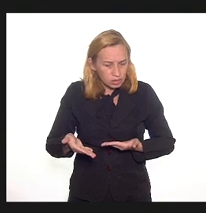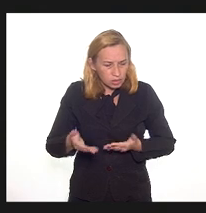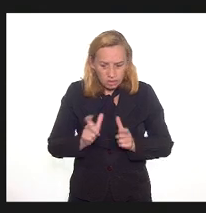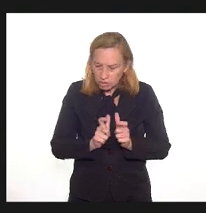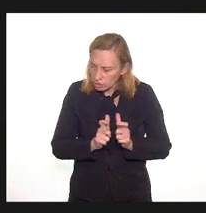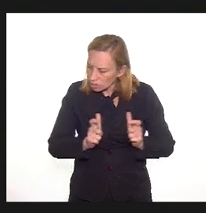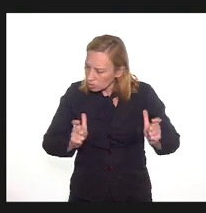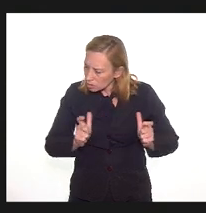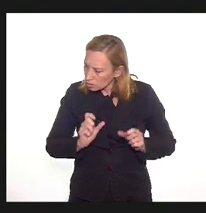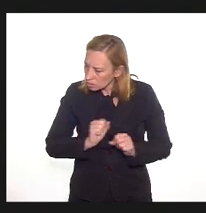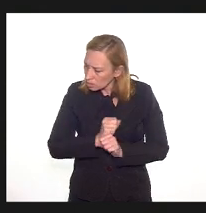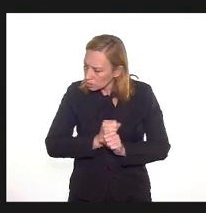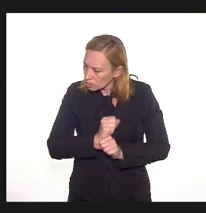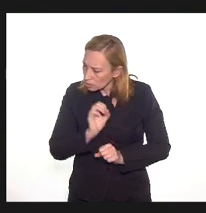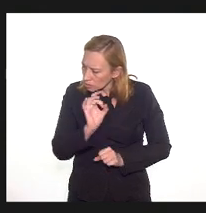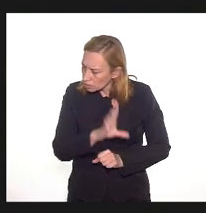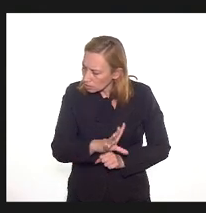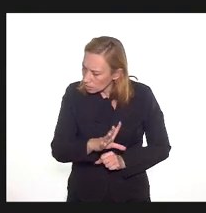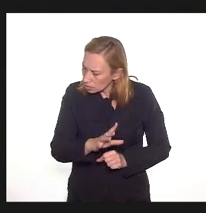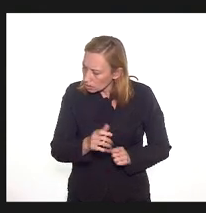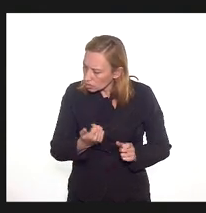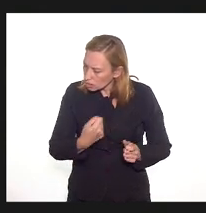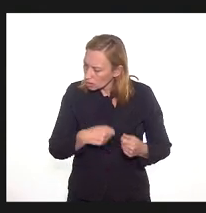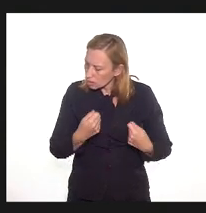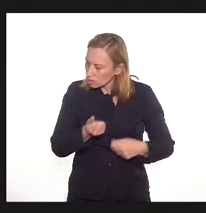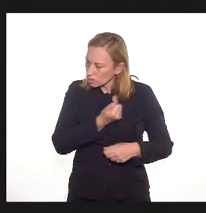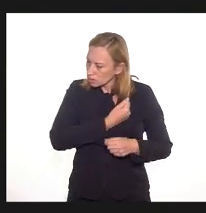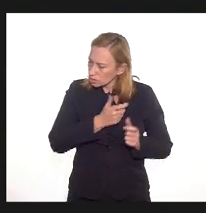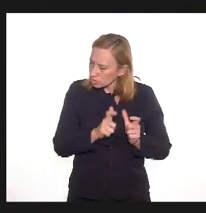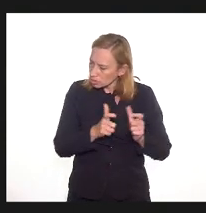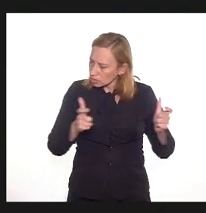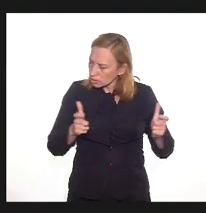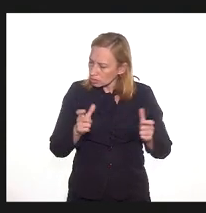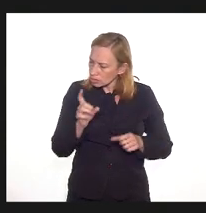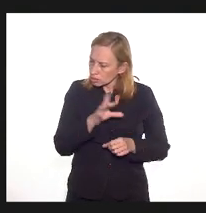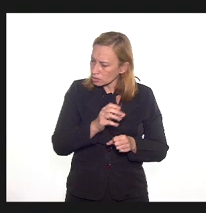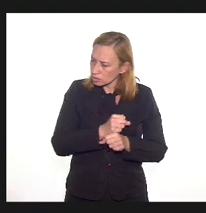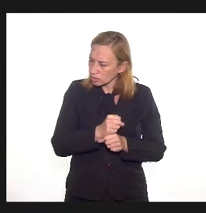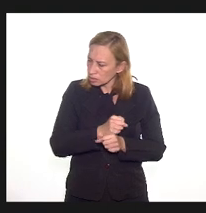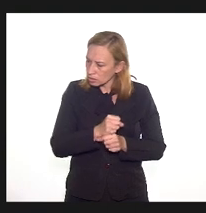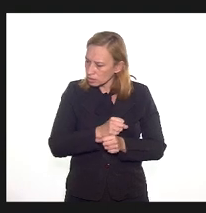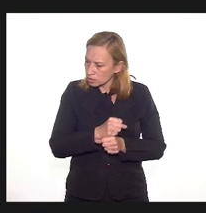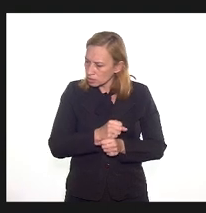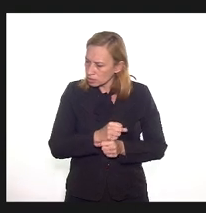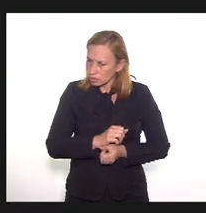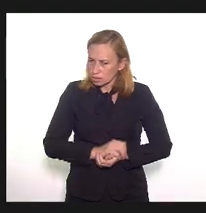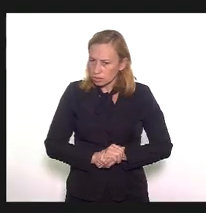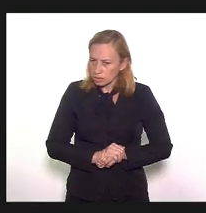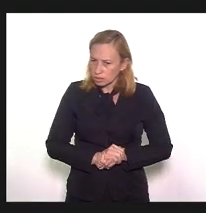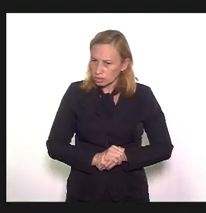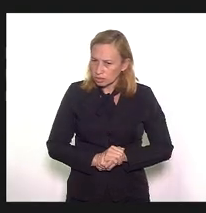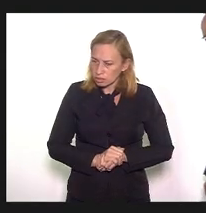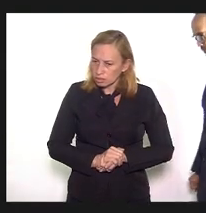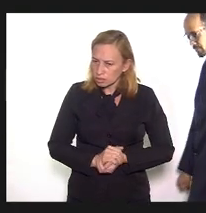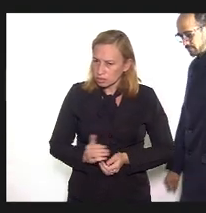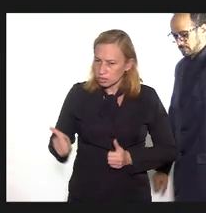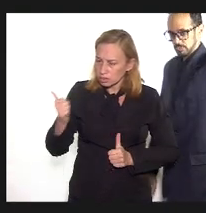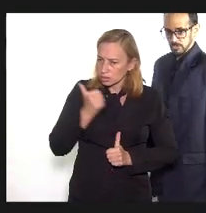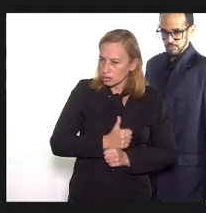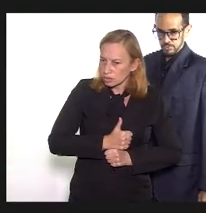grande nos próximos anos, aí tende a aumentar essa participação nos próximos anos dentro do nosso plano